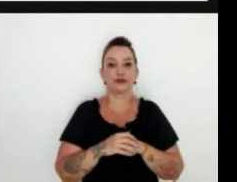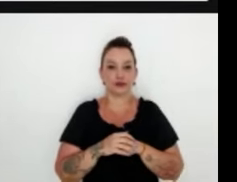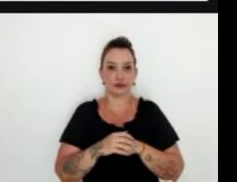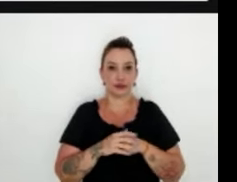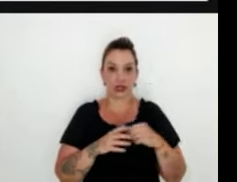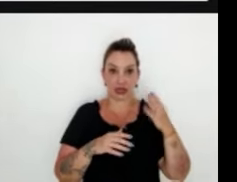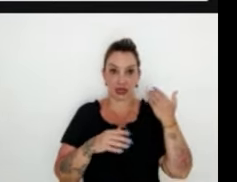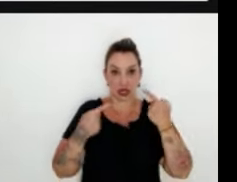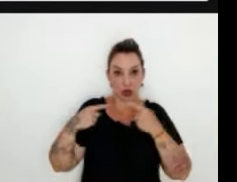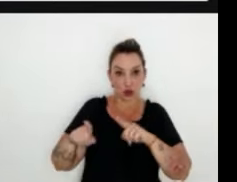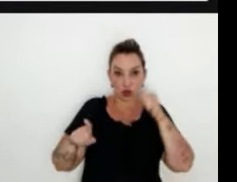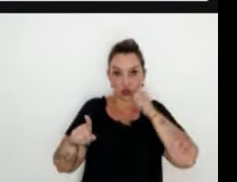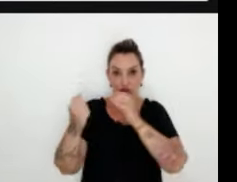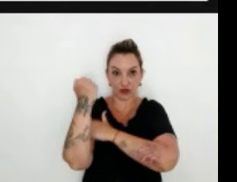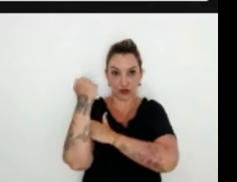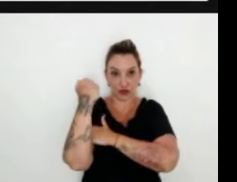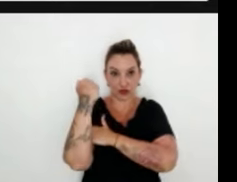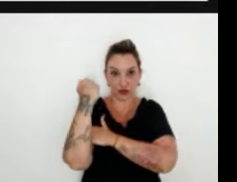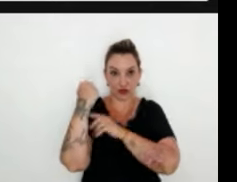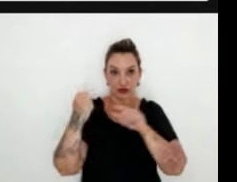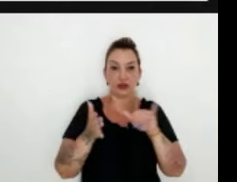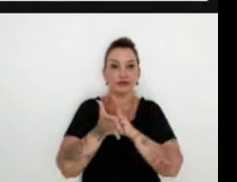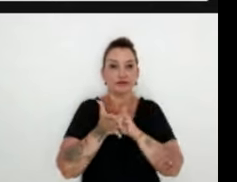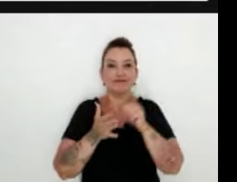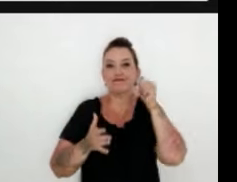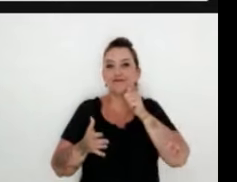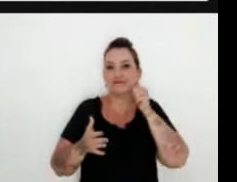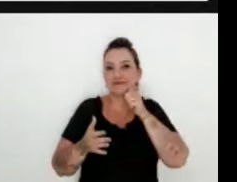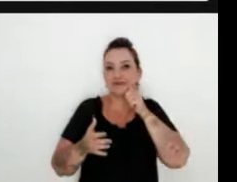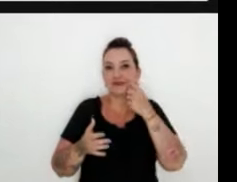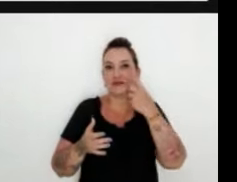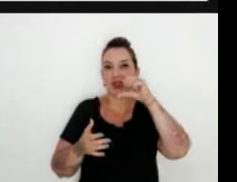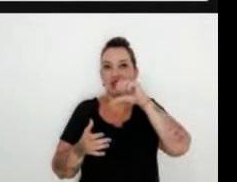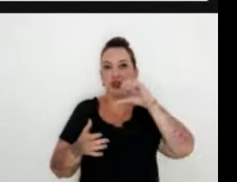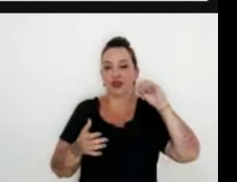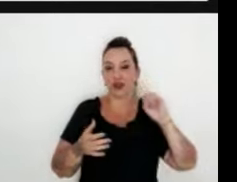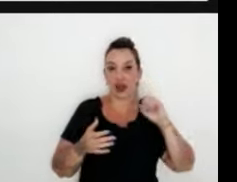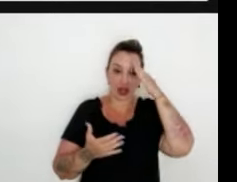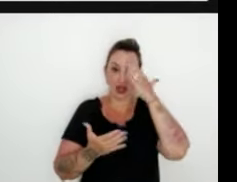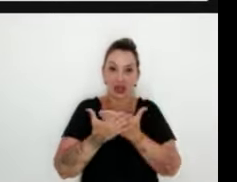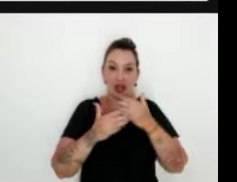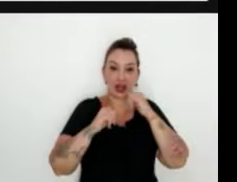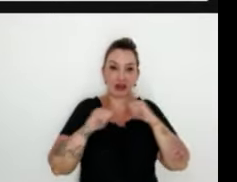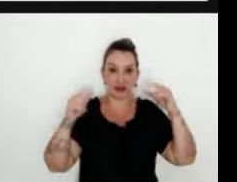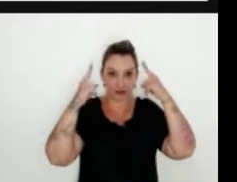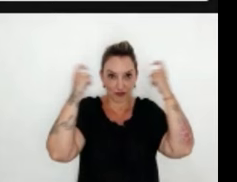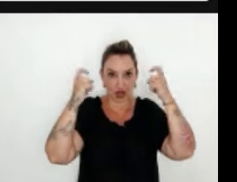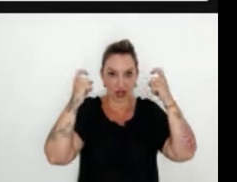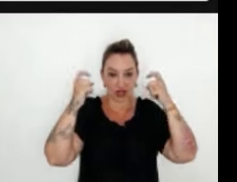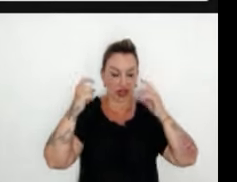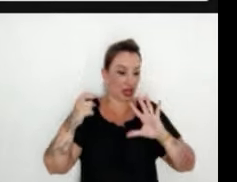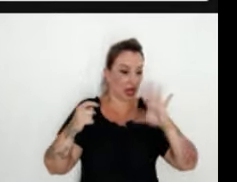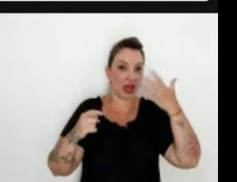antifeminista ocorrido nos Estados Unidos nos anos 90, eu acredito que essas violências são reações a essa